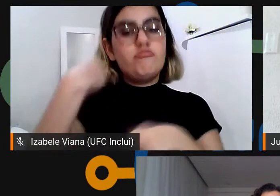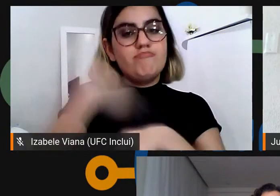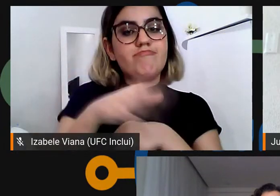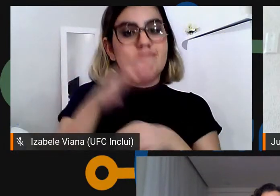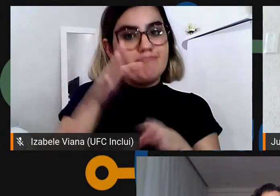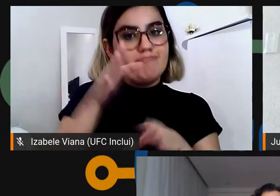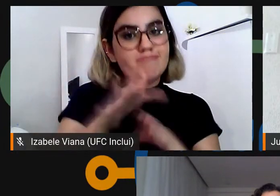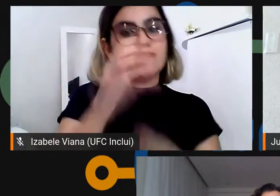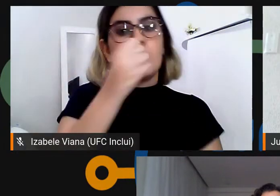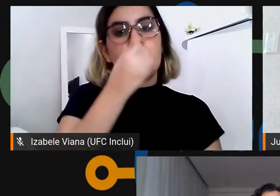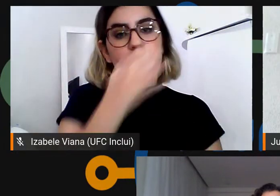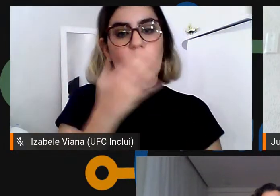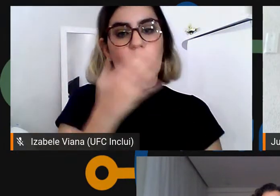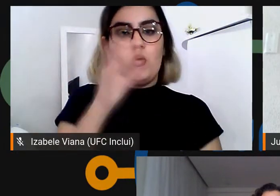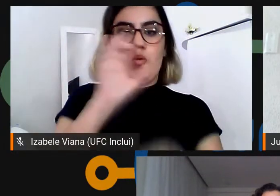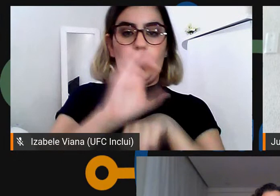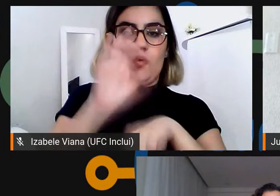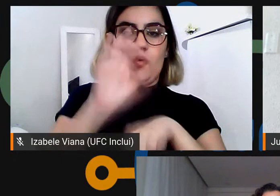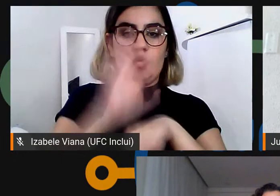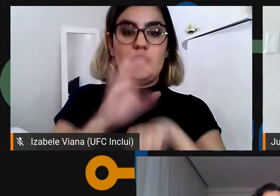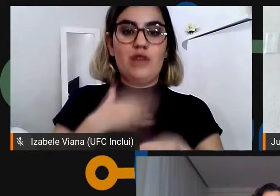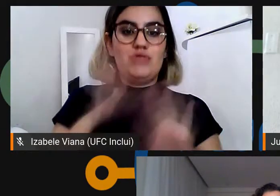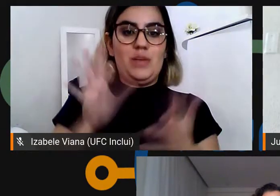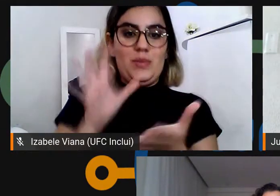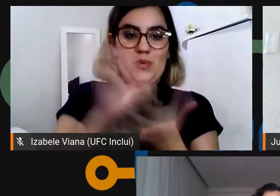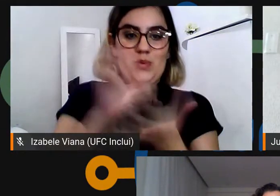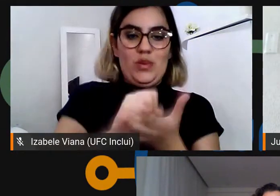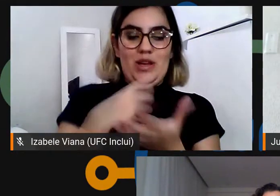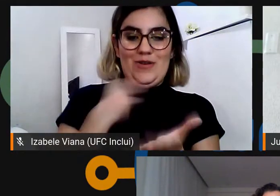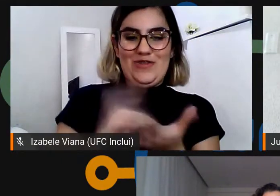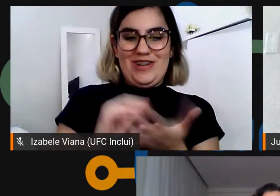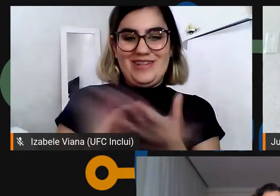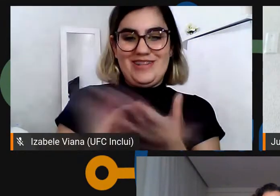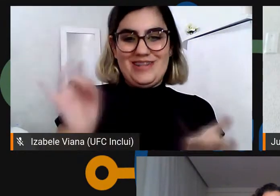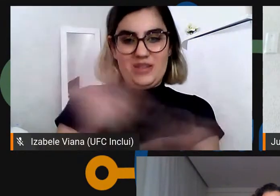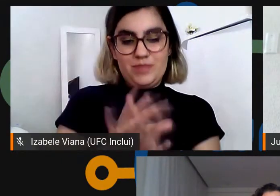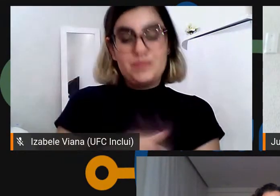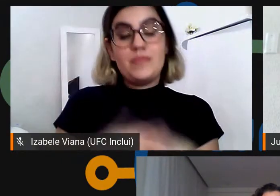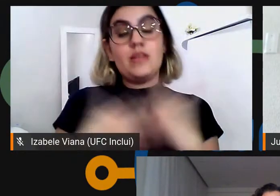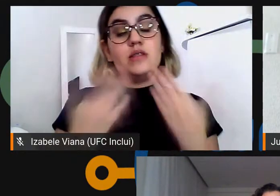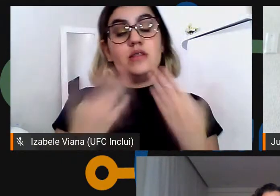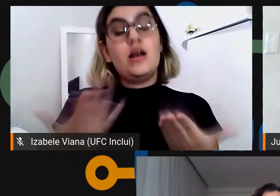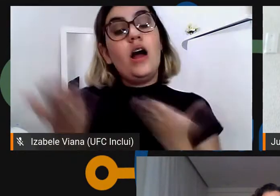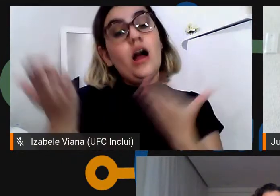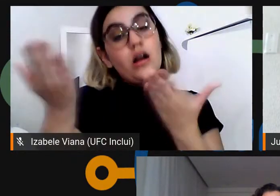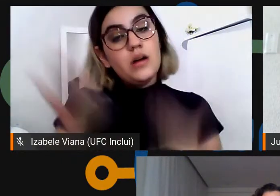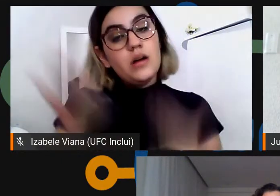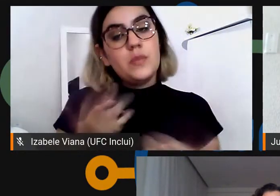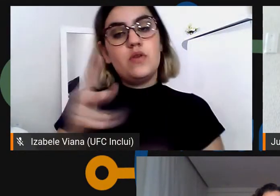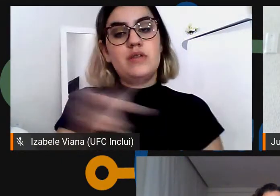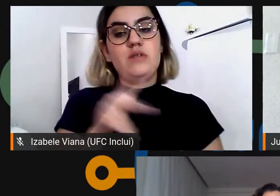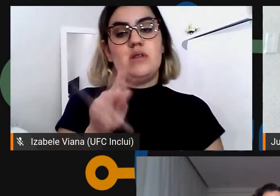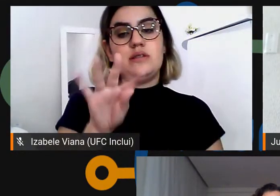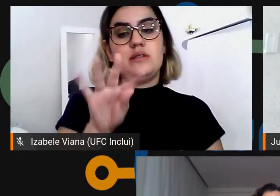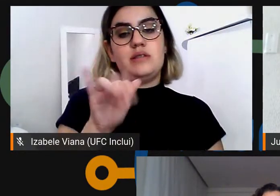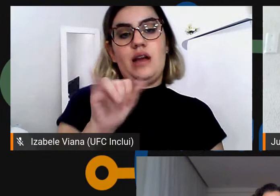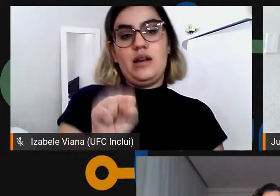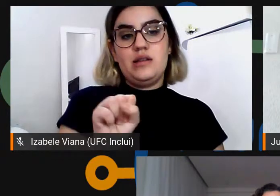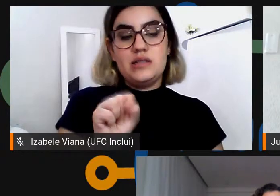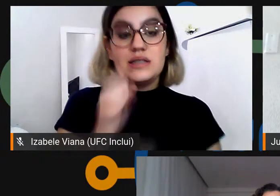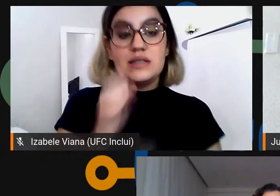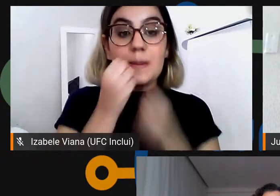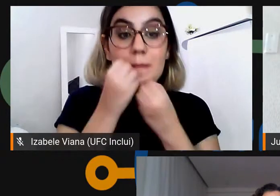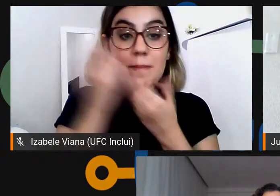tenho que terminar o meu. Então, agora, passo a palavra para a professora Thais. Professora, seja muito